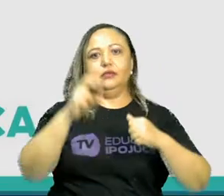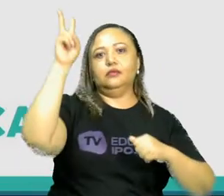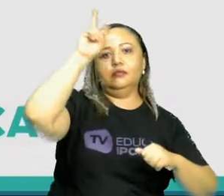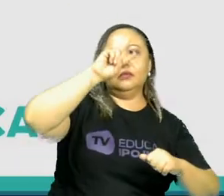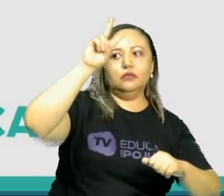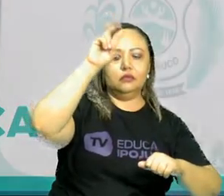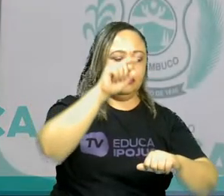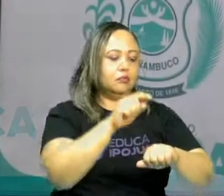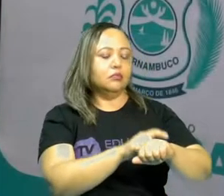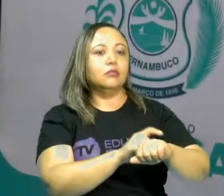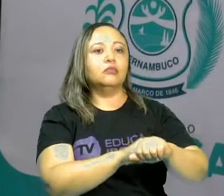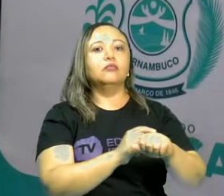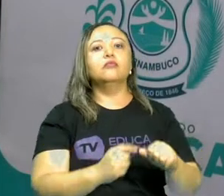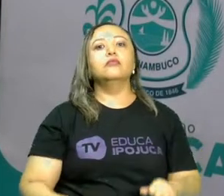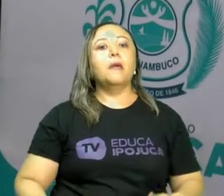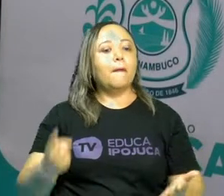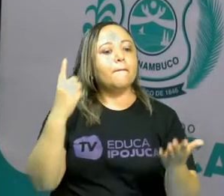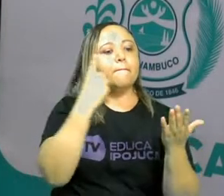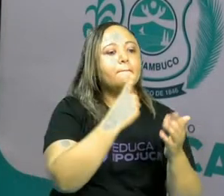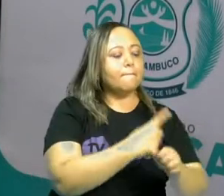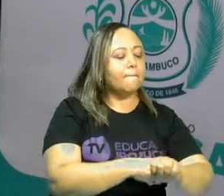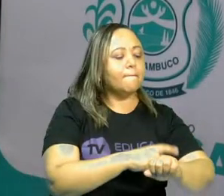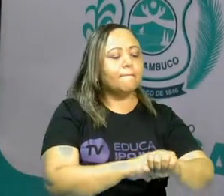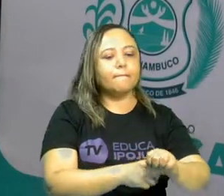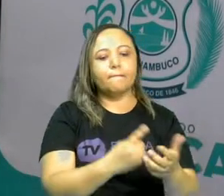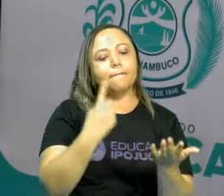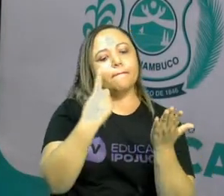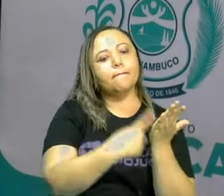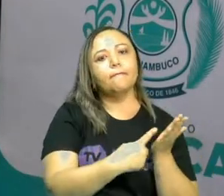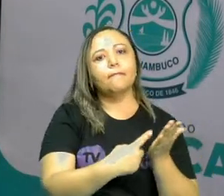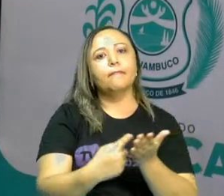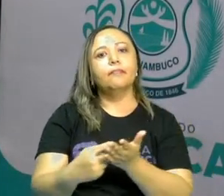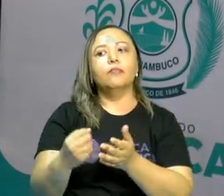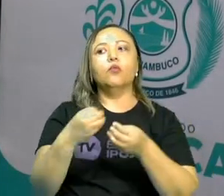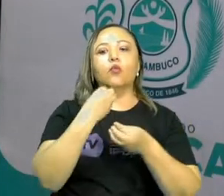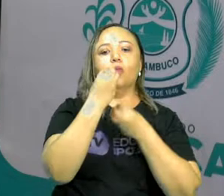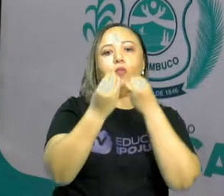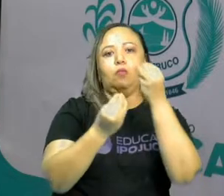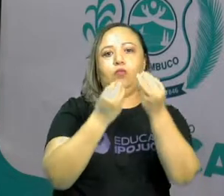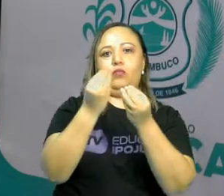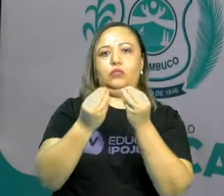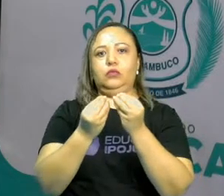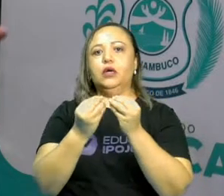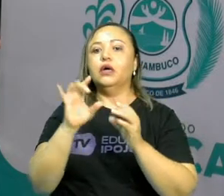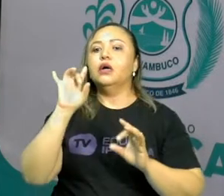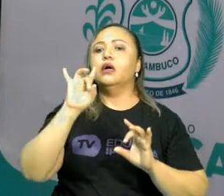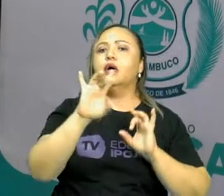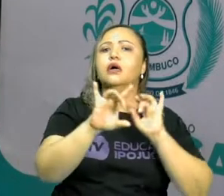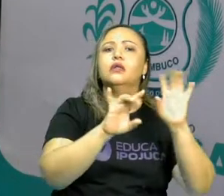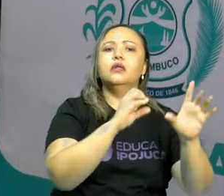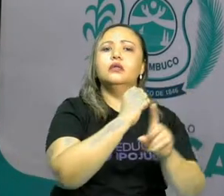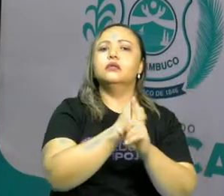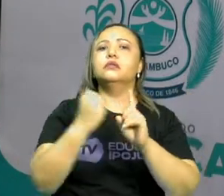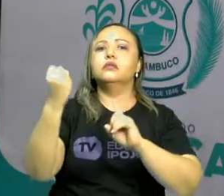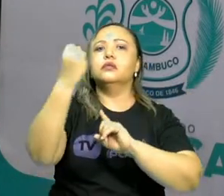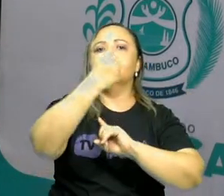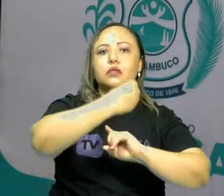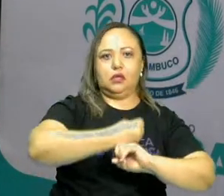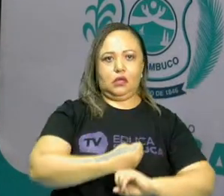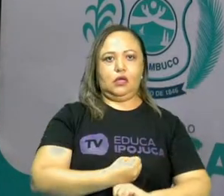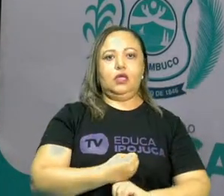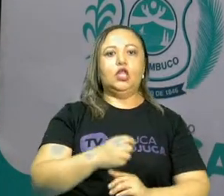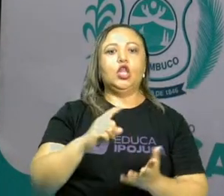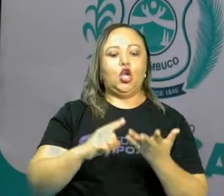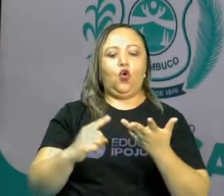história. Como é que é marcado o tempo na história e como é que cada sociedade marca o seu